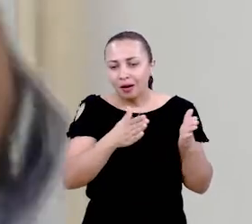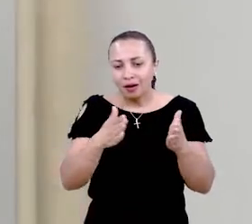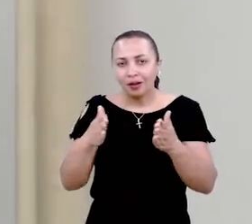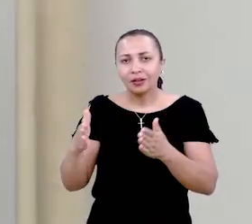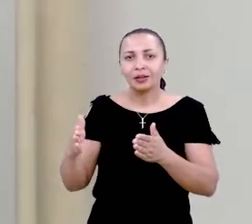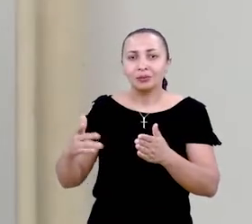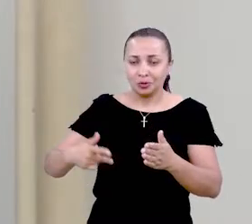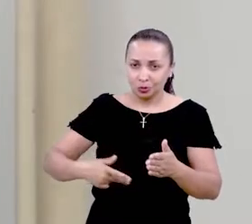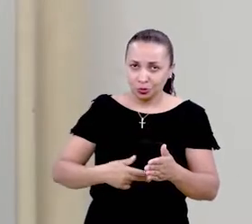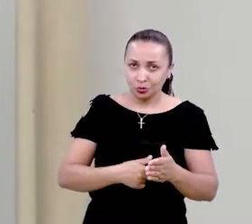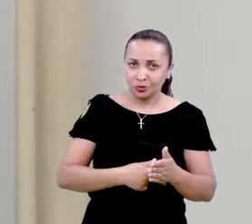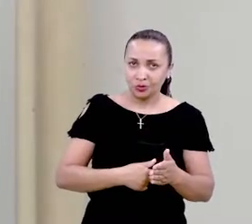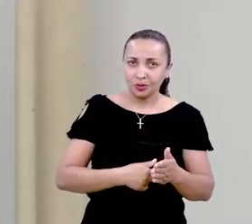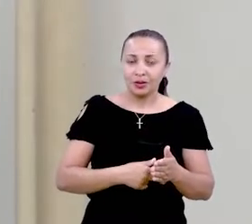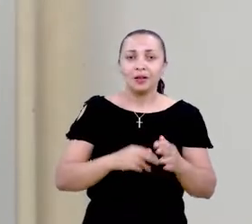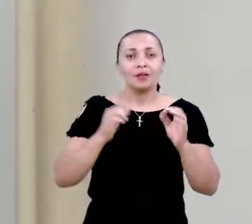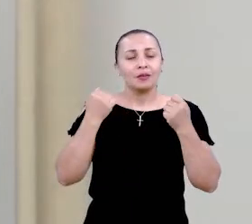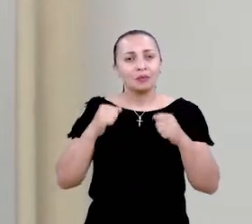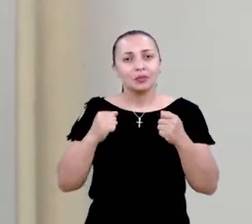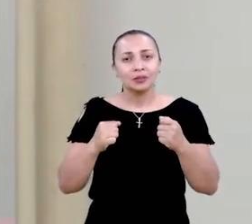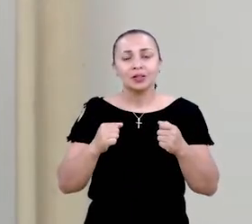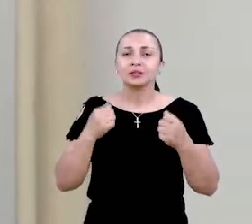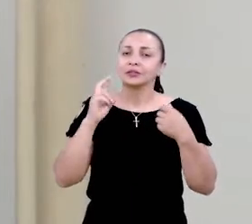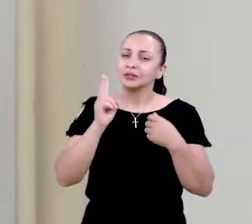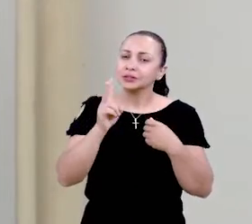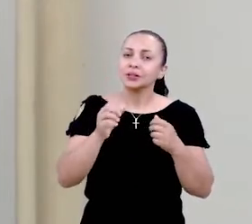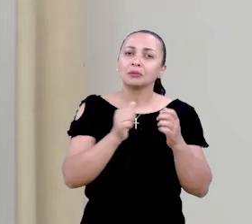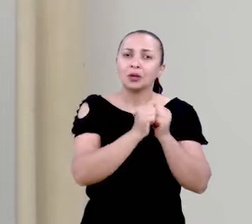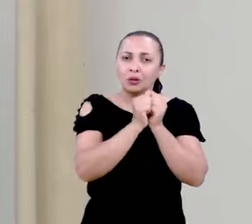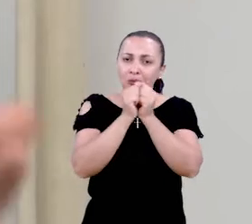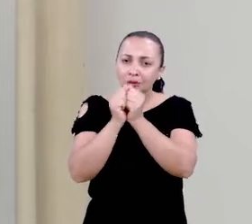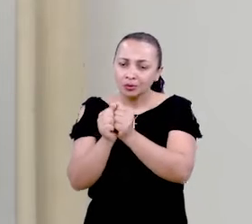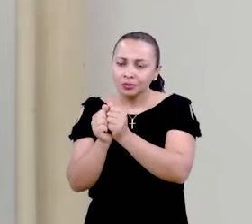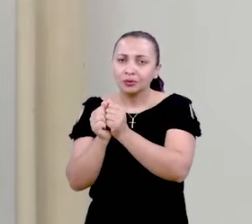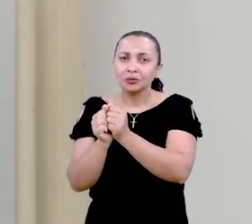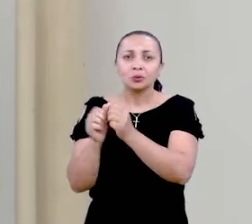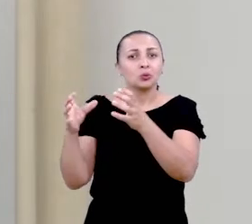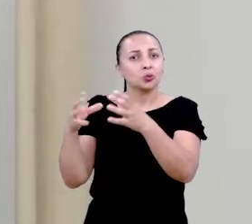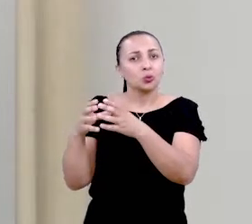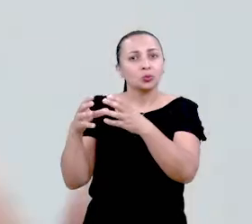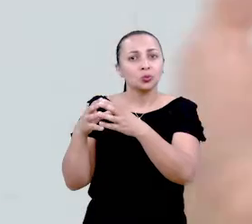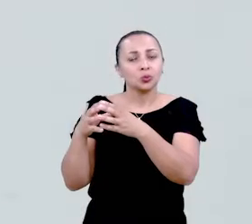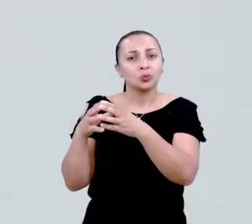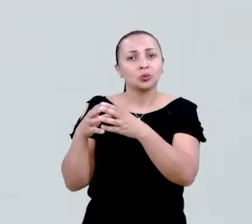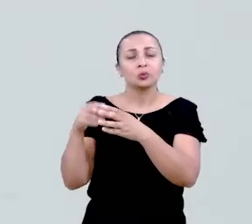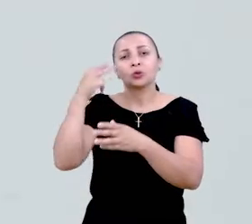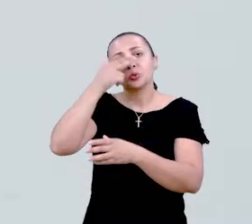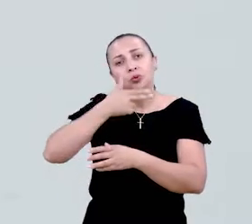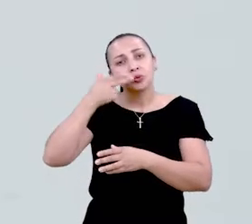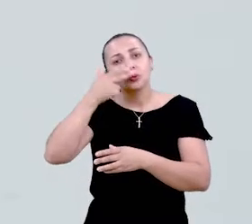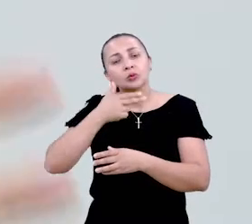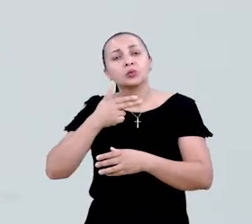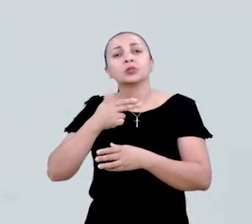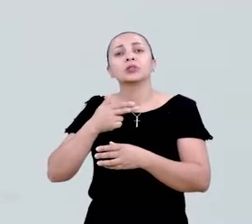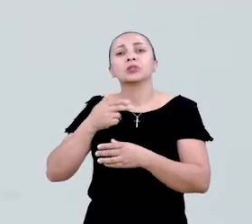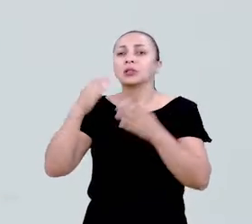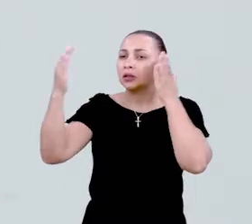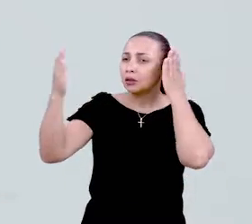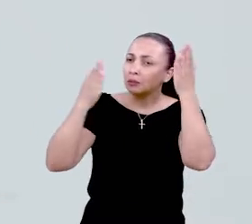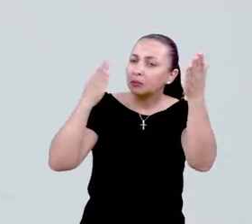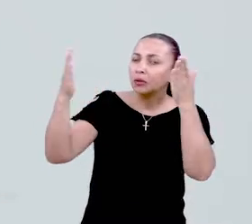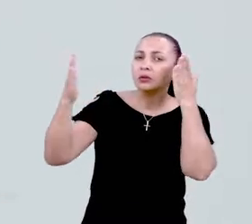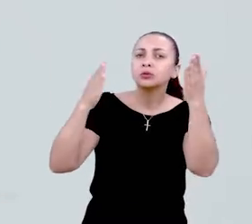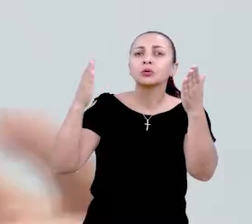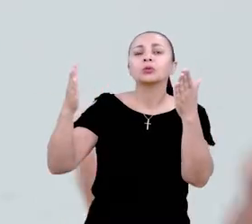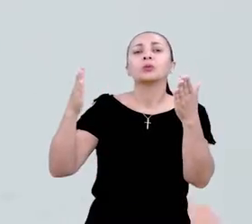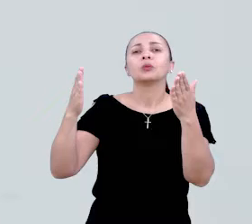paralelamente ao procedimento cirúrgico, vai sempre ficar acompanhado por uma equipe multidisciplinar que envolve nutricionista, às vezes envolve